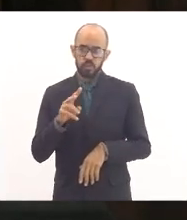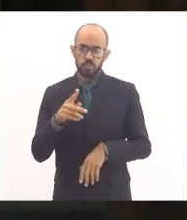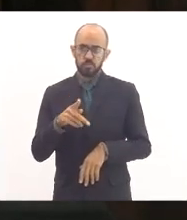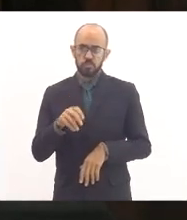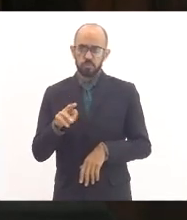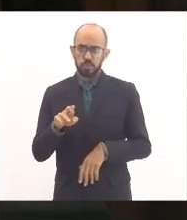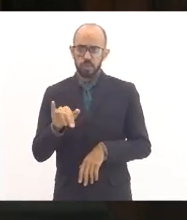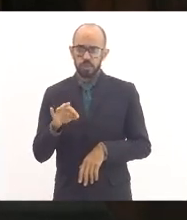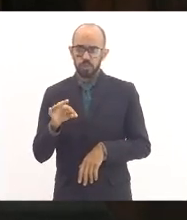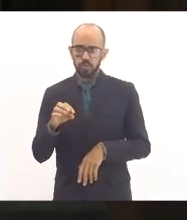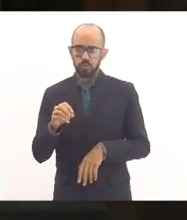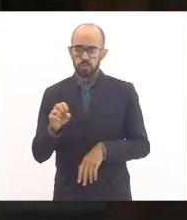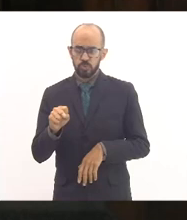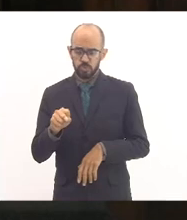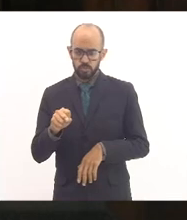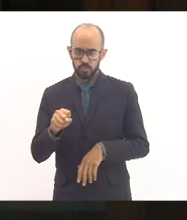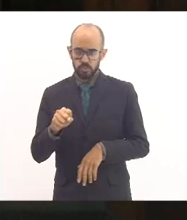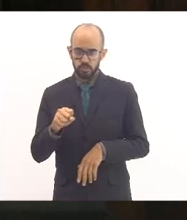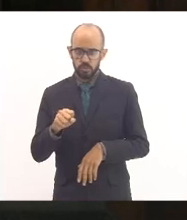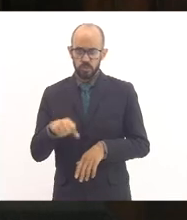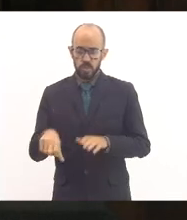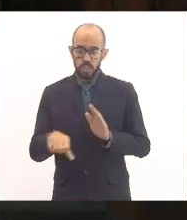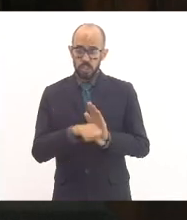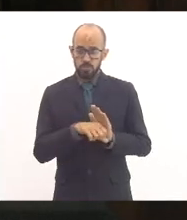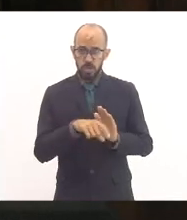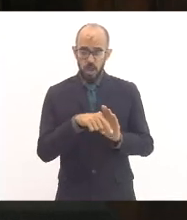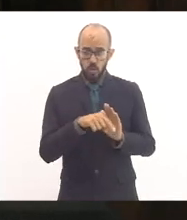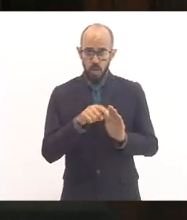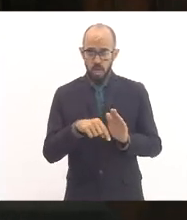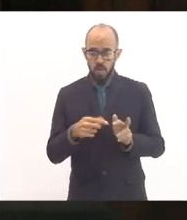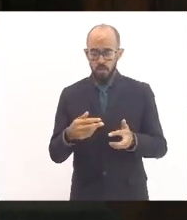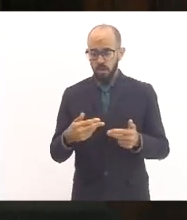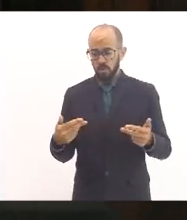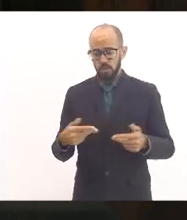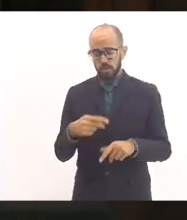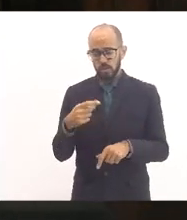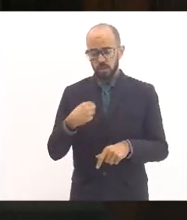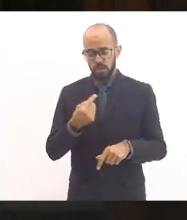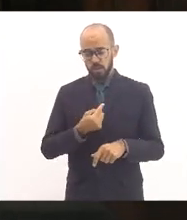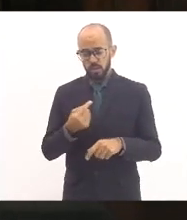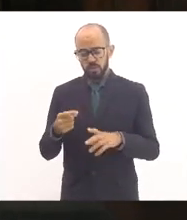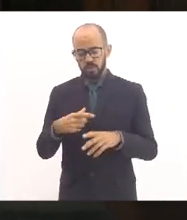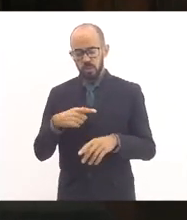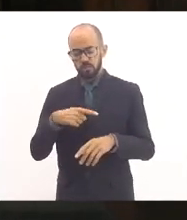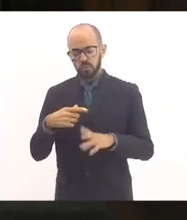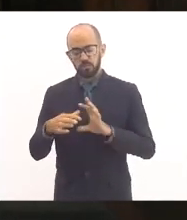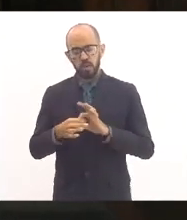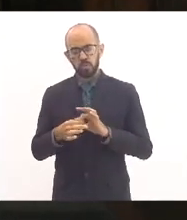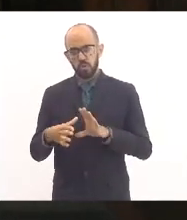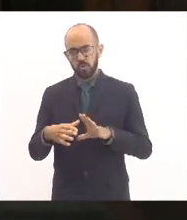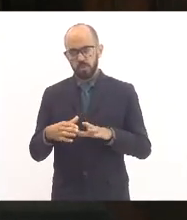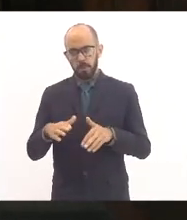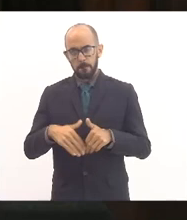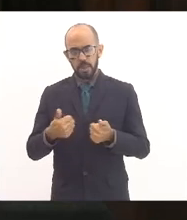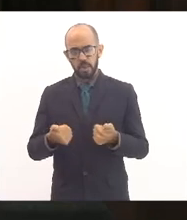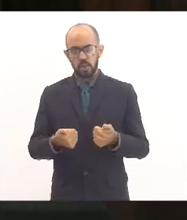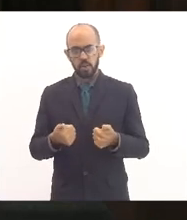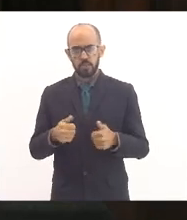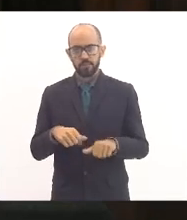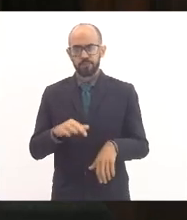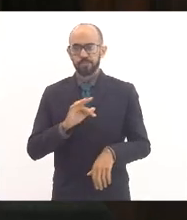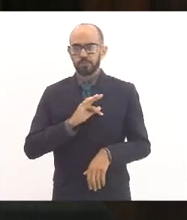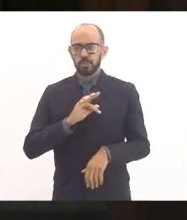E isso também venham encontro de uma autonomia um pouco maior da da